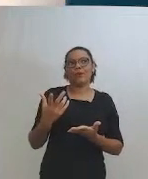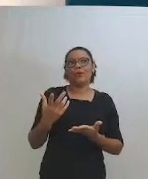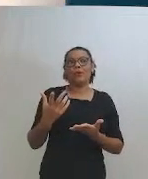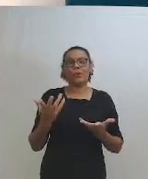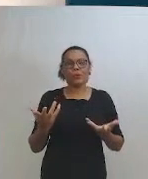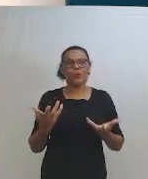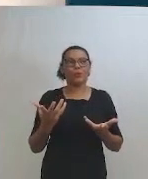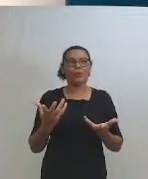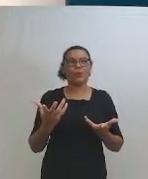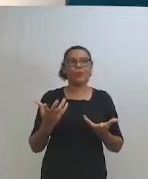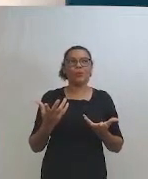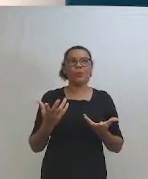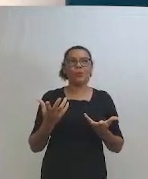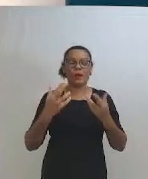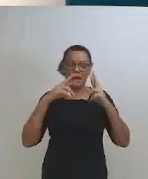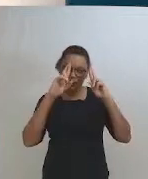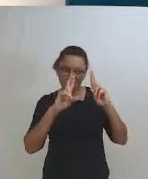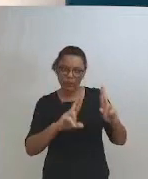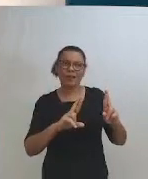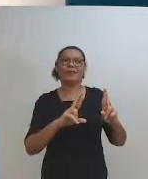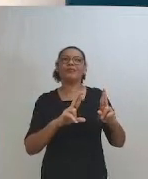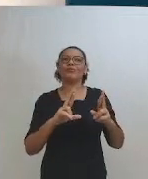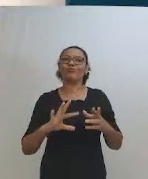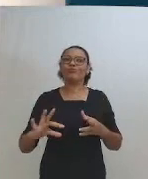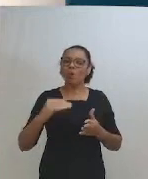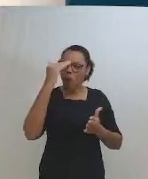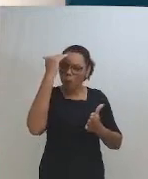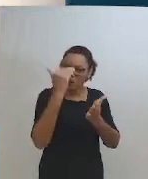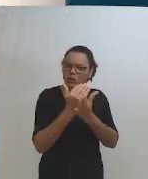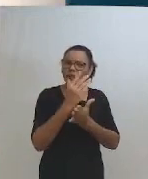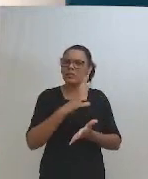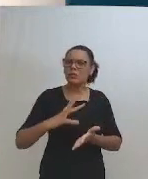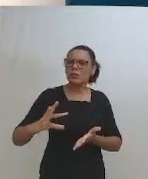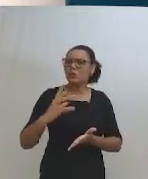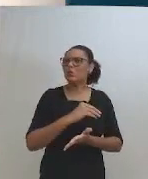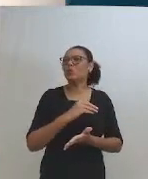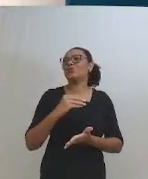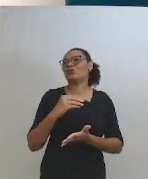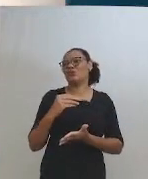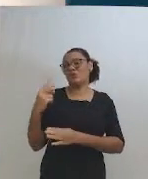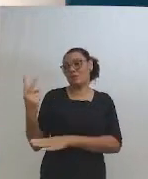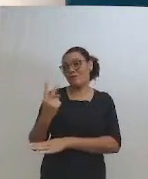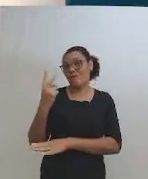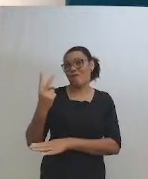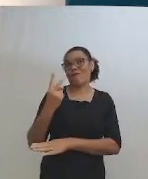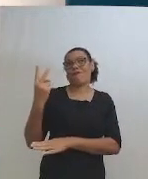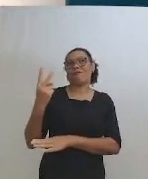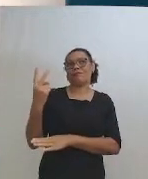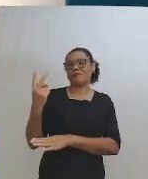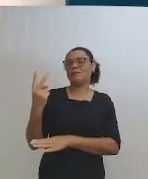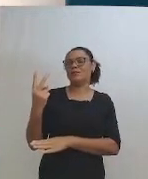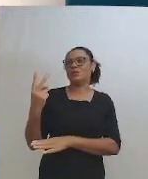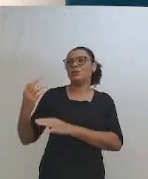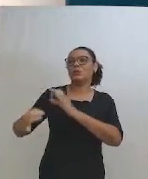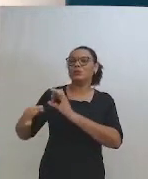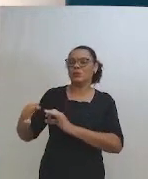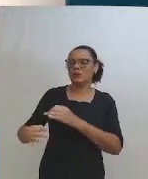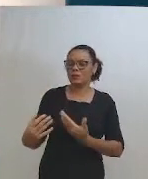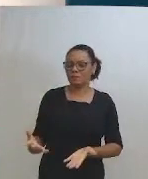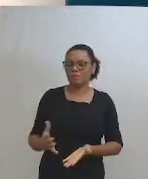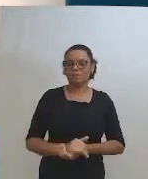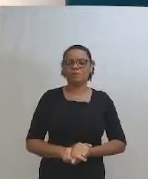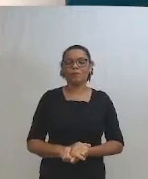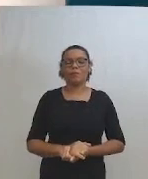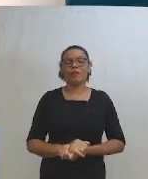Há também, excelências, o que infelizmente não foi aceito pela sessão de